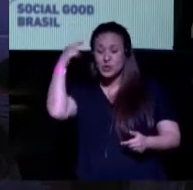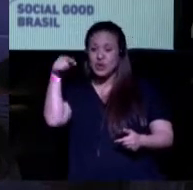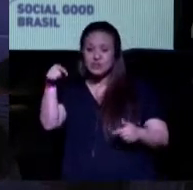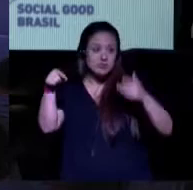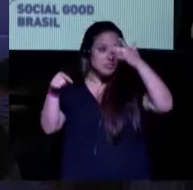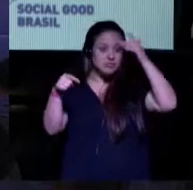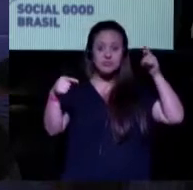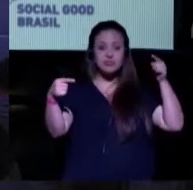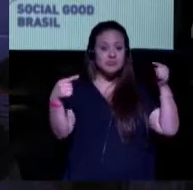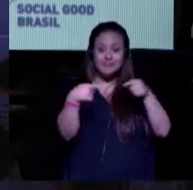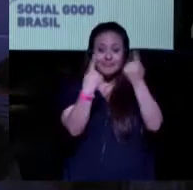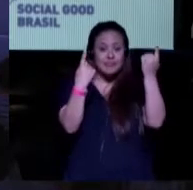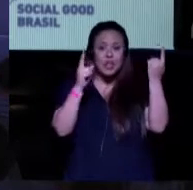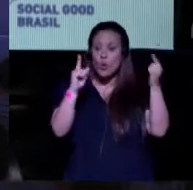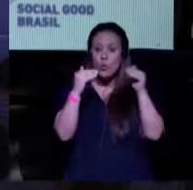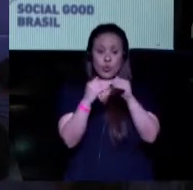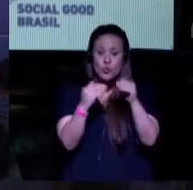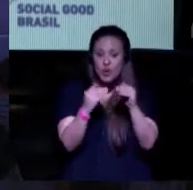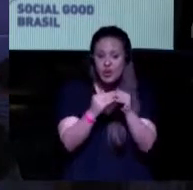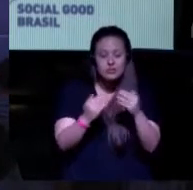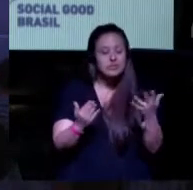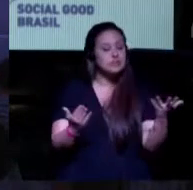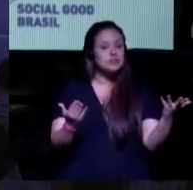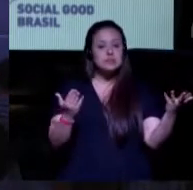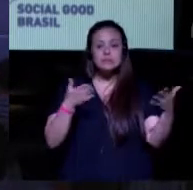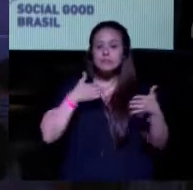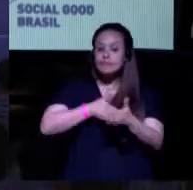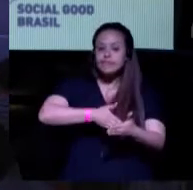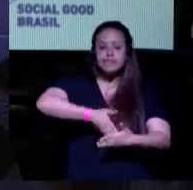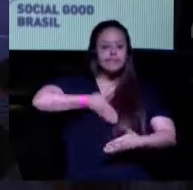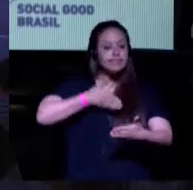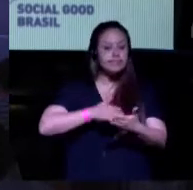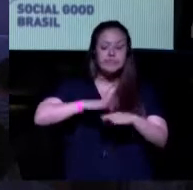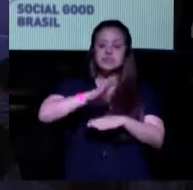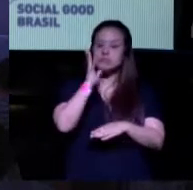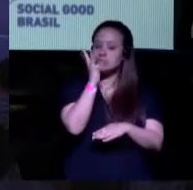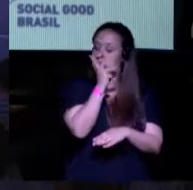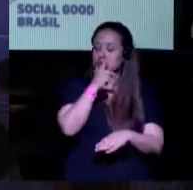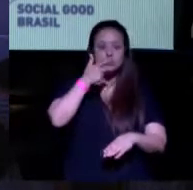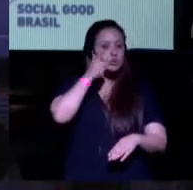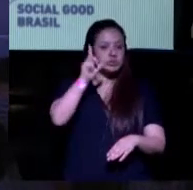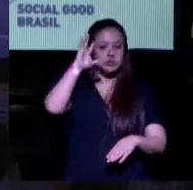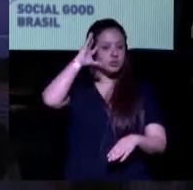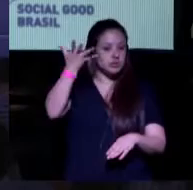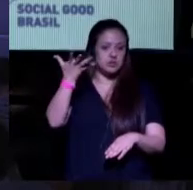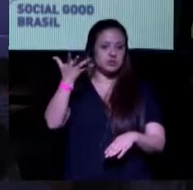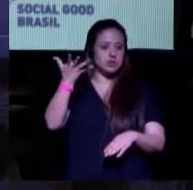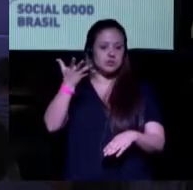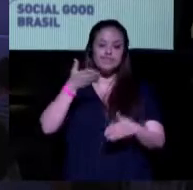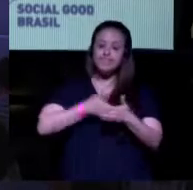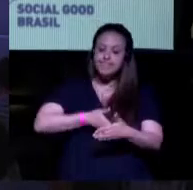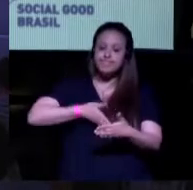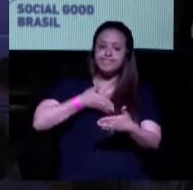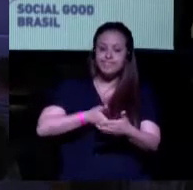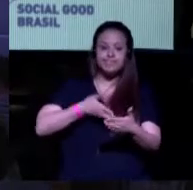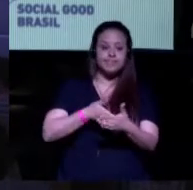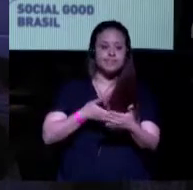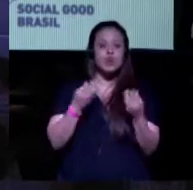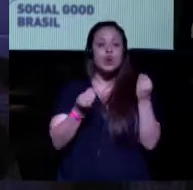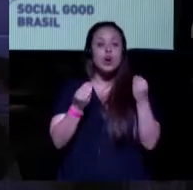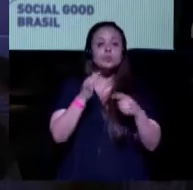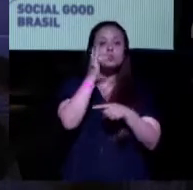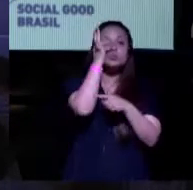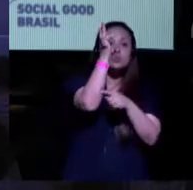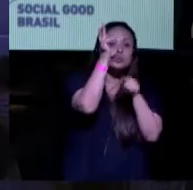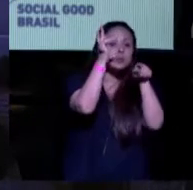consigamos resolver a tensão e as dúvidas que essa pessoa possa ter sobre o futuro da organização e que essa traz